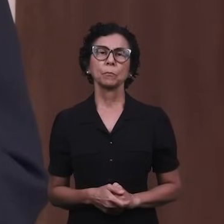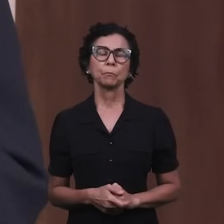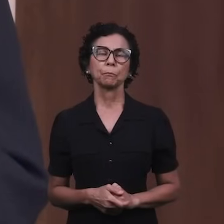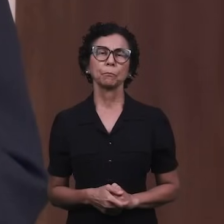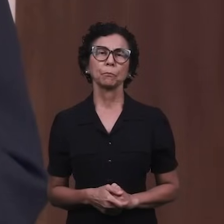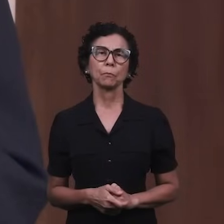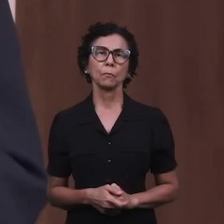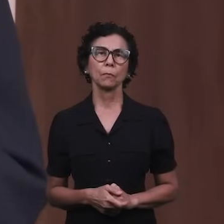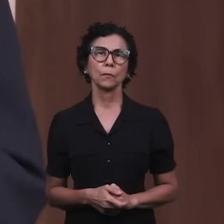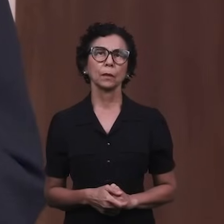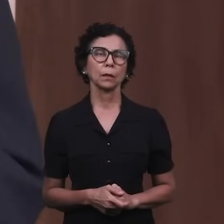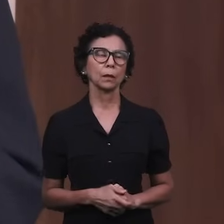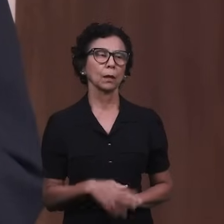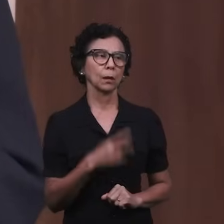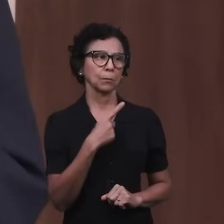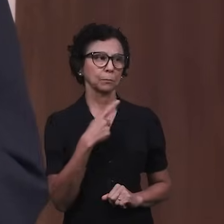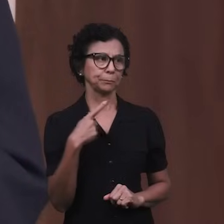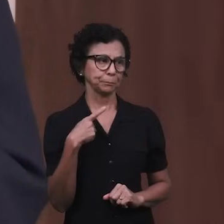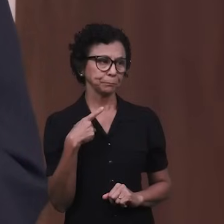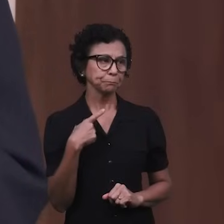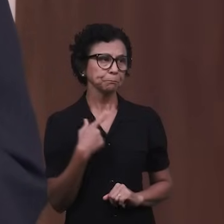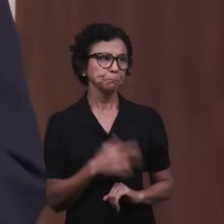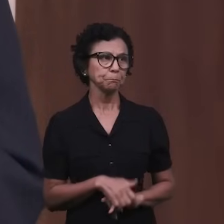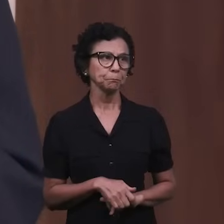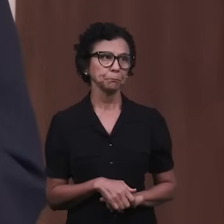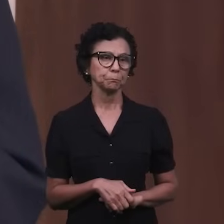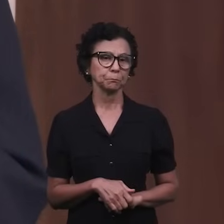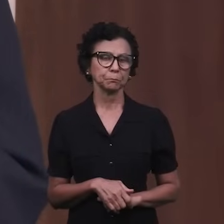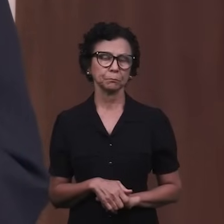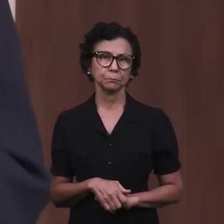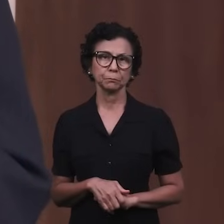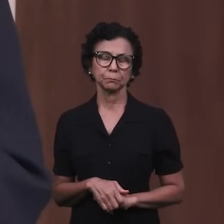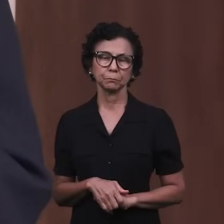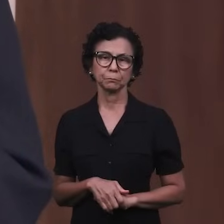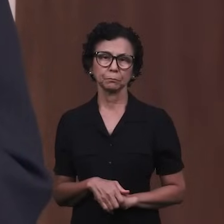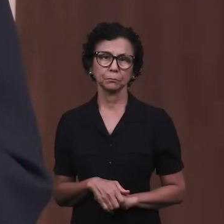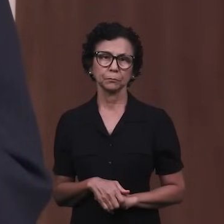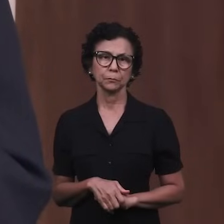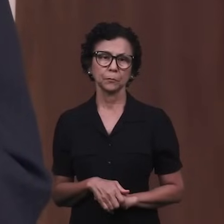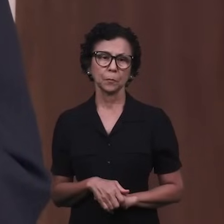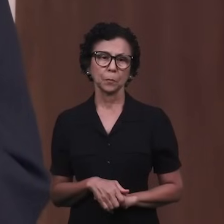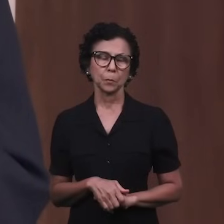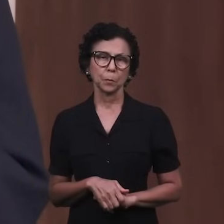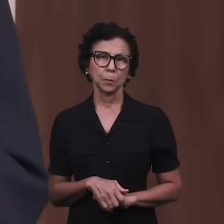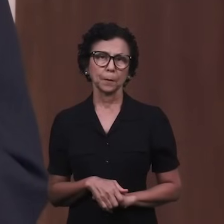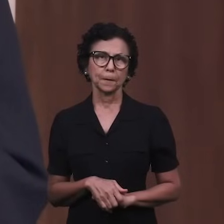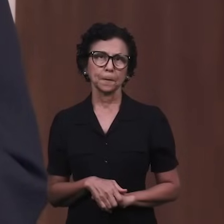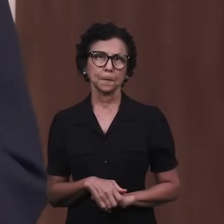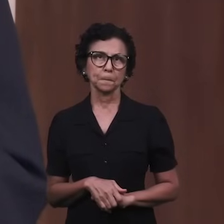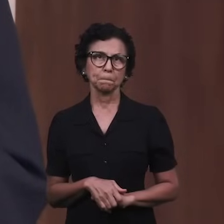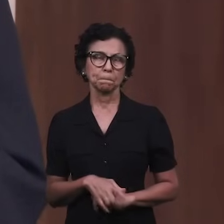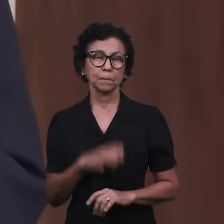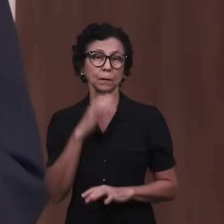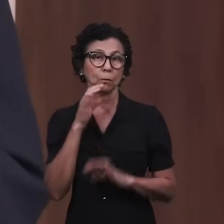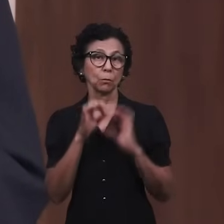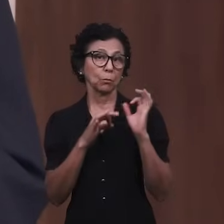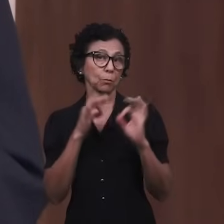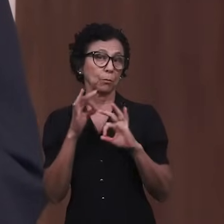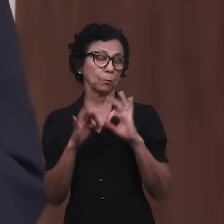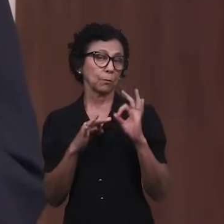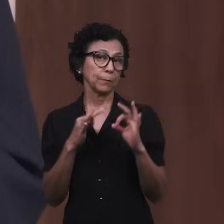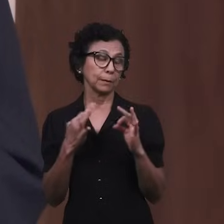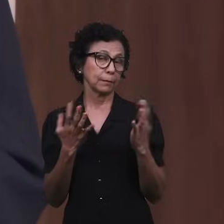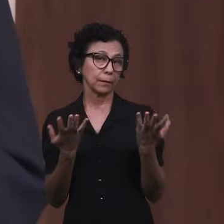Nós gostaríamos ainda, pastor Gerson, de fazer um comentário